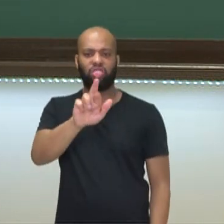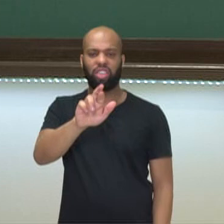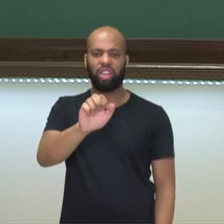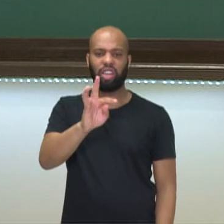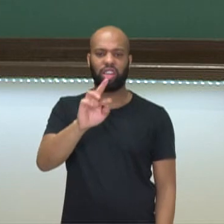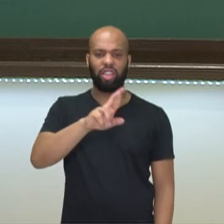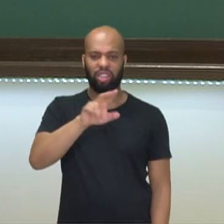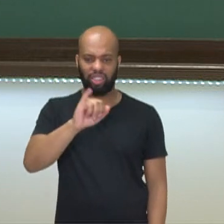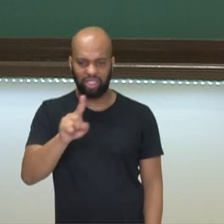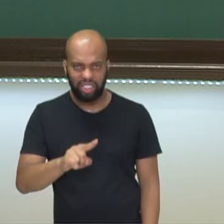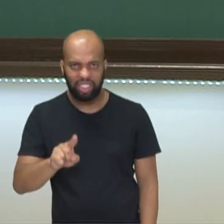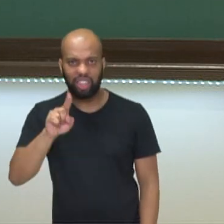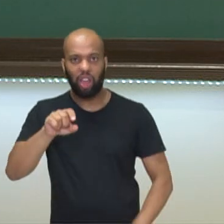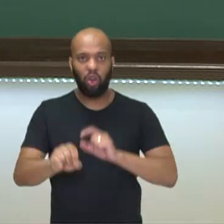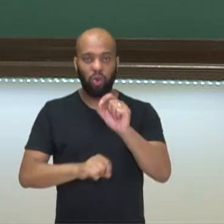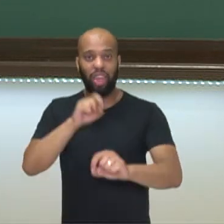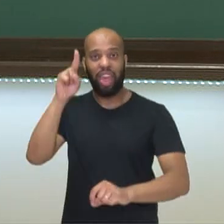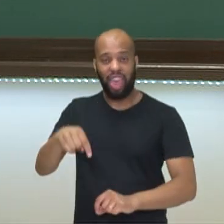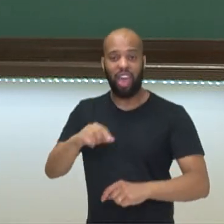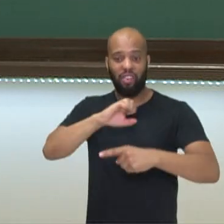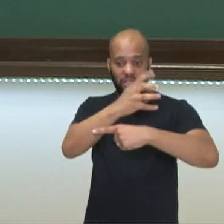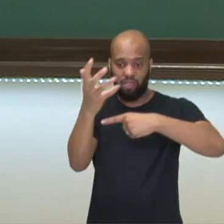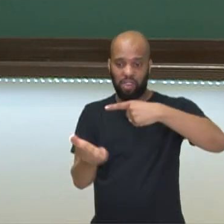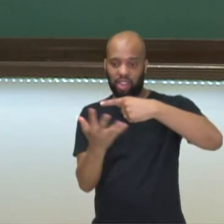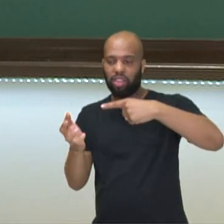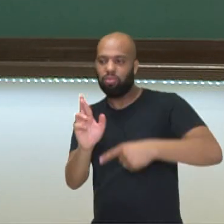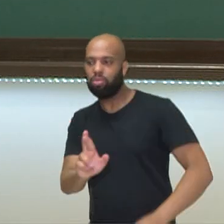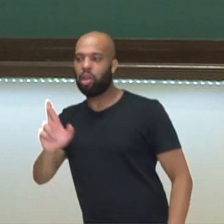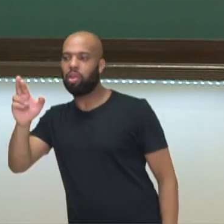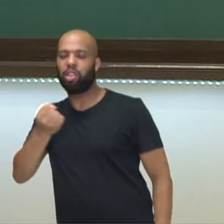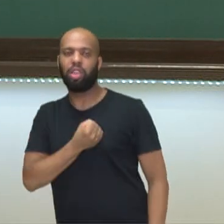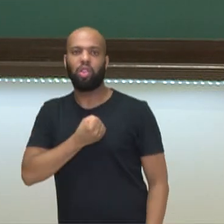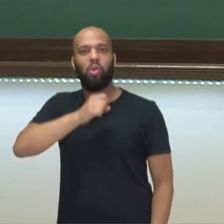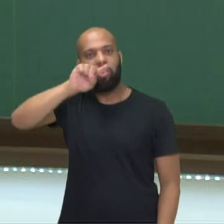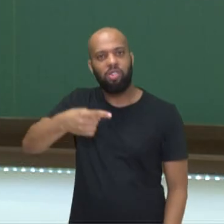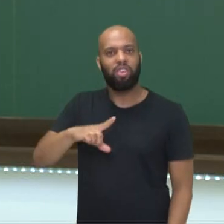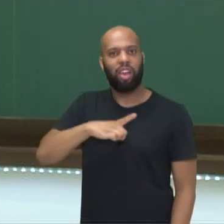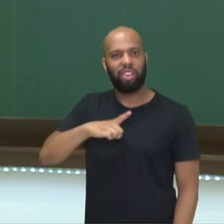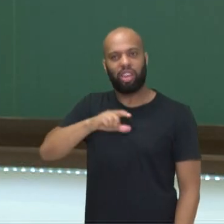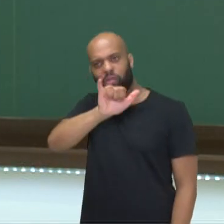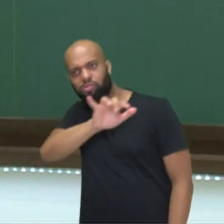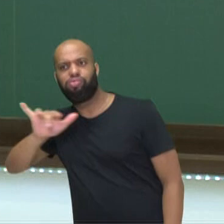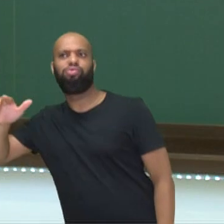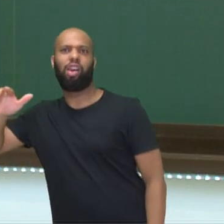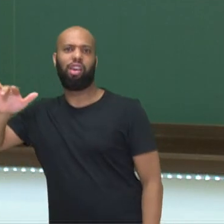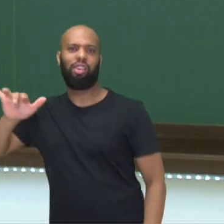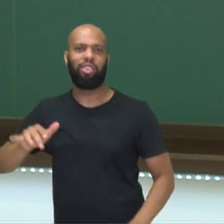forma fracionária da dízima. Tá bom? Então tá aqui.